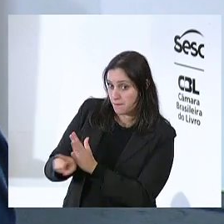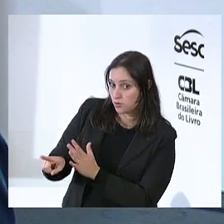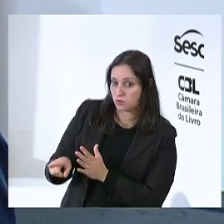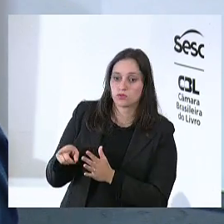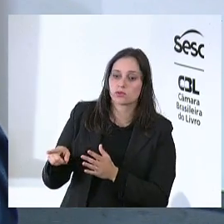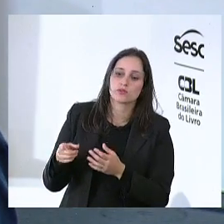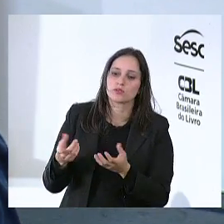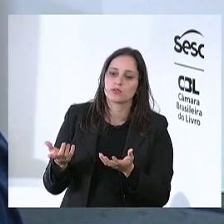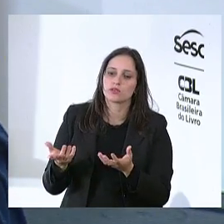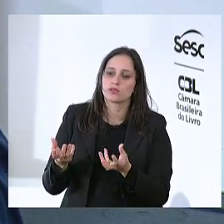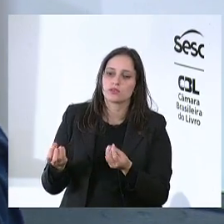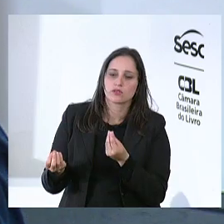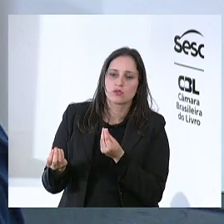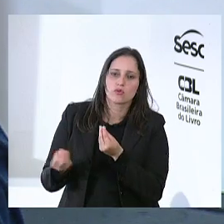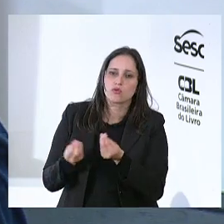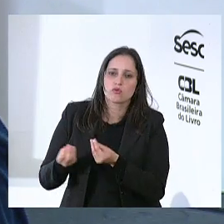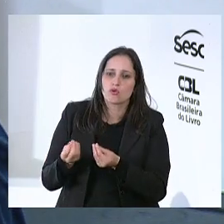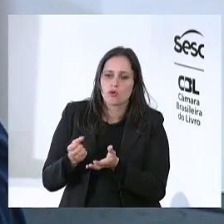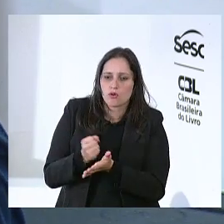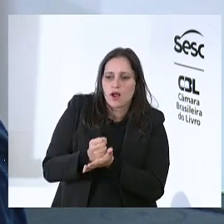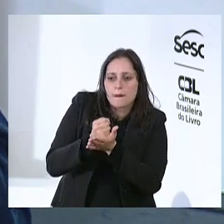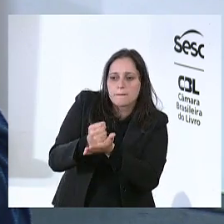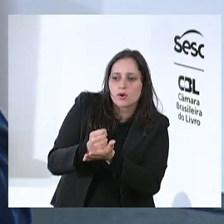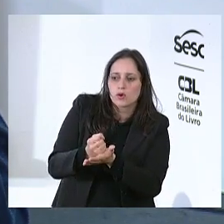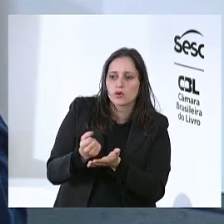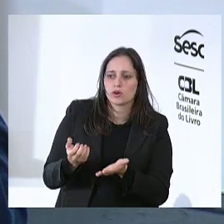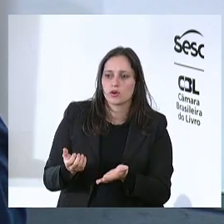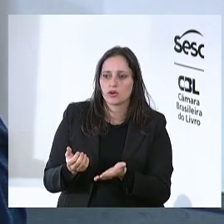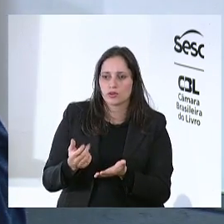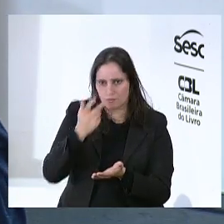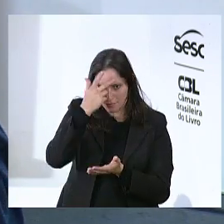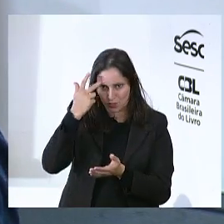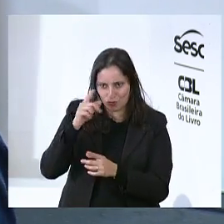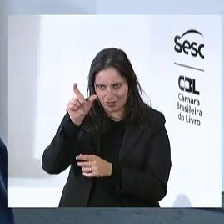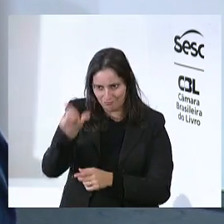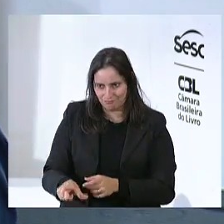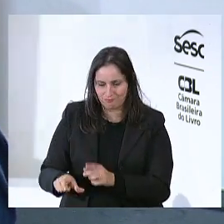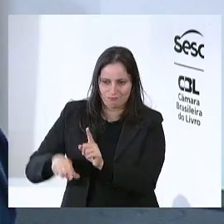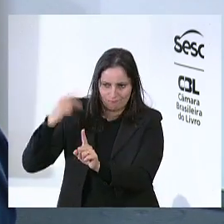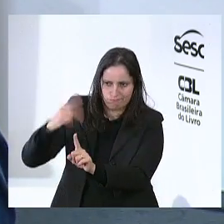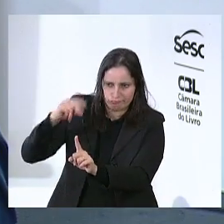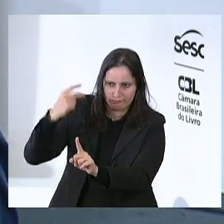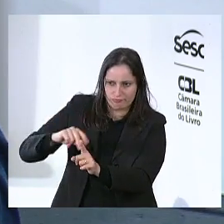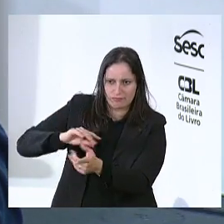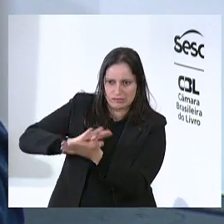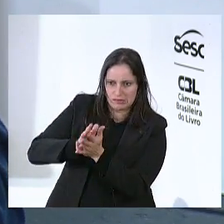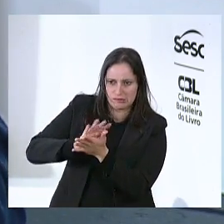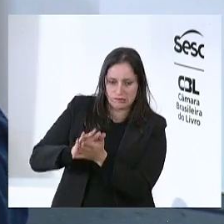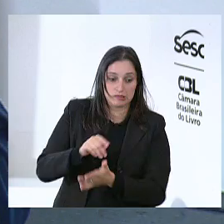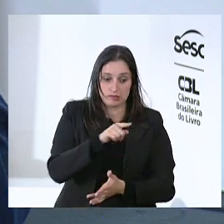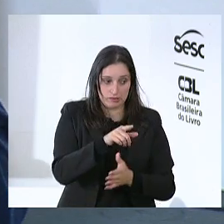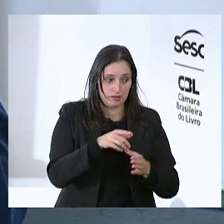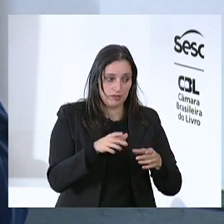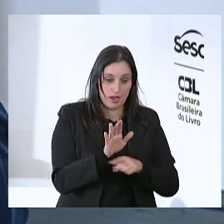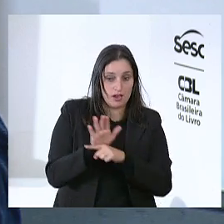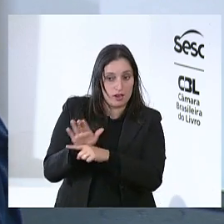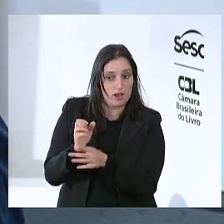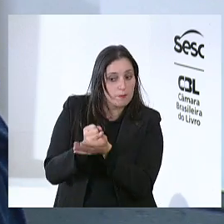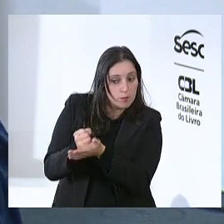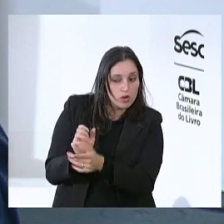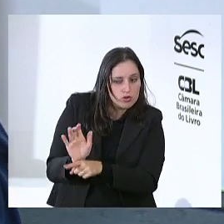fazem no apoio, digamos, a gente que foi torturada no país, né? Ele diz,